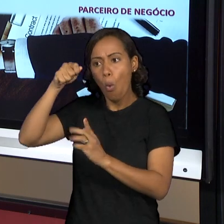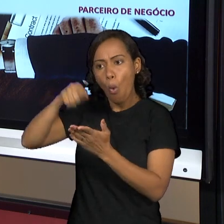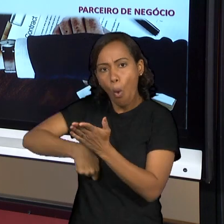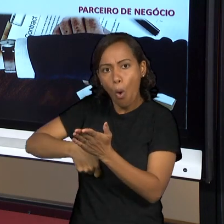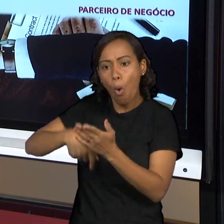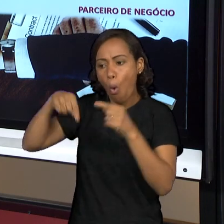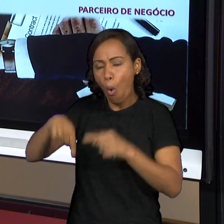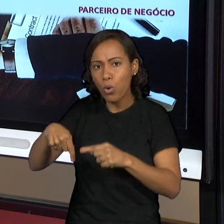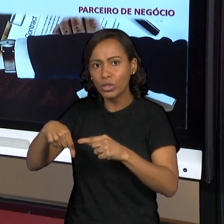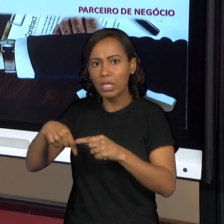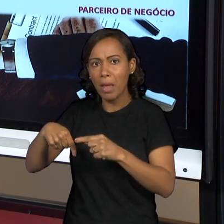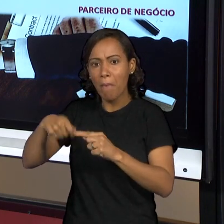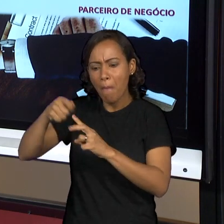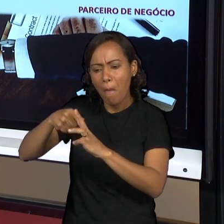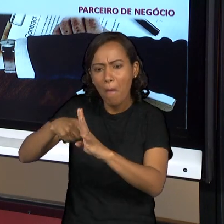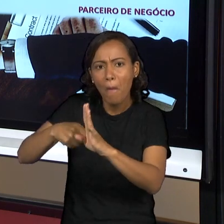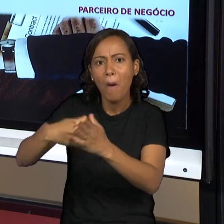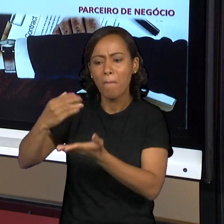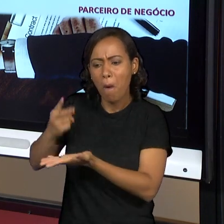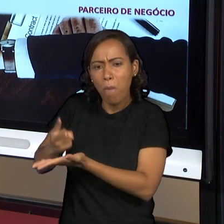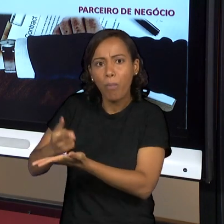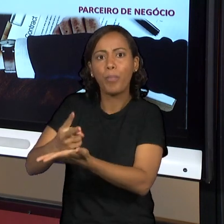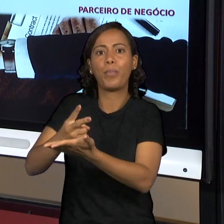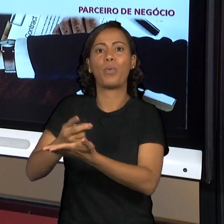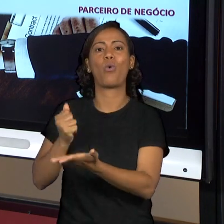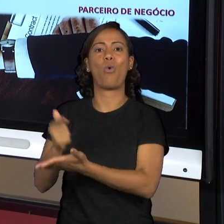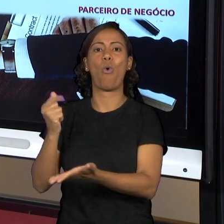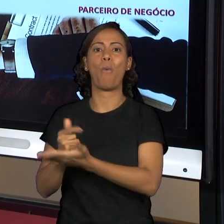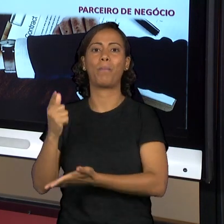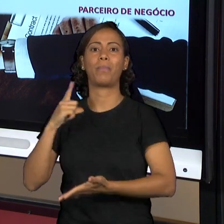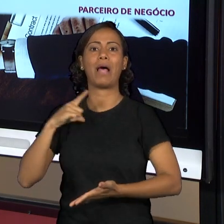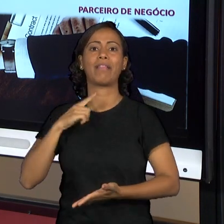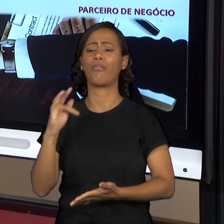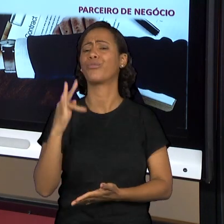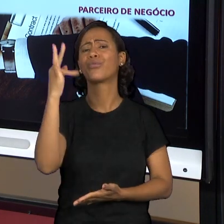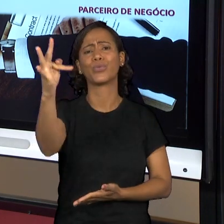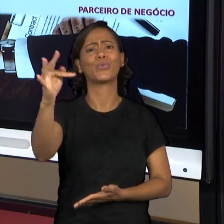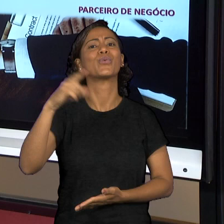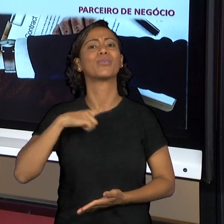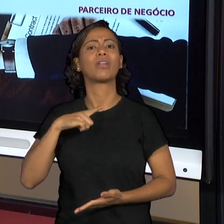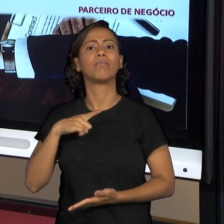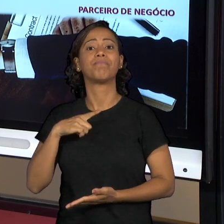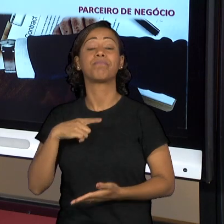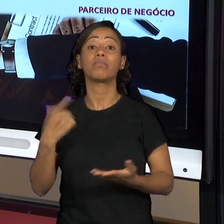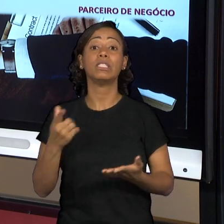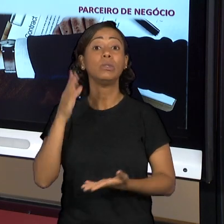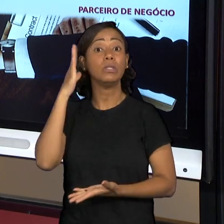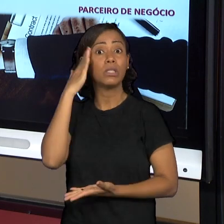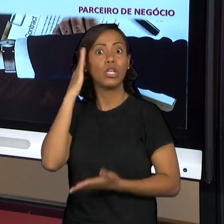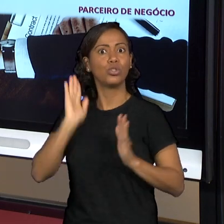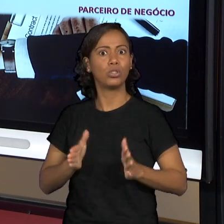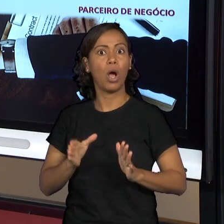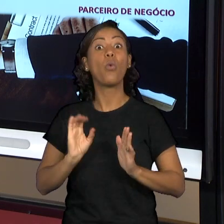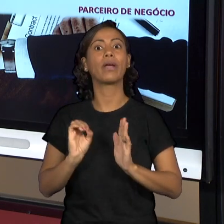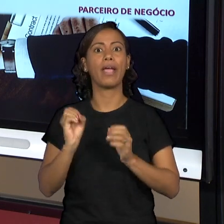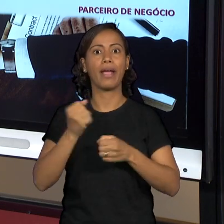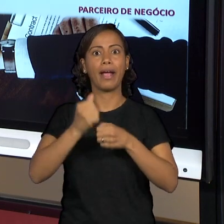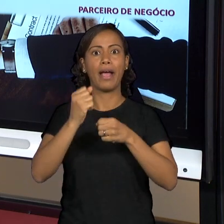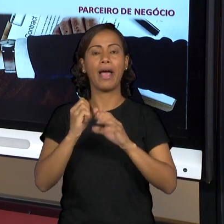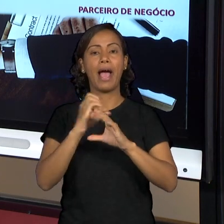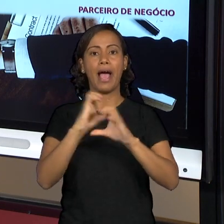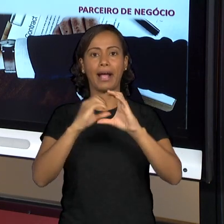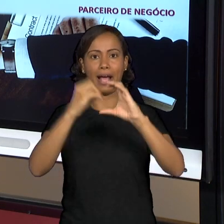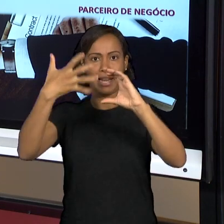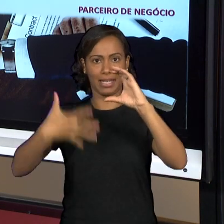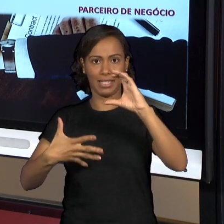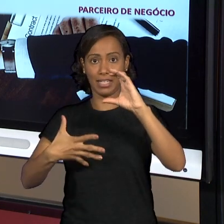eu já vou fazer a minha homologação de todas as características. Características de fornecedor, características de produto. Com